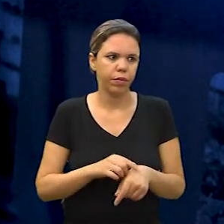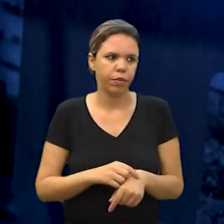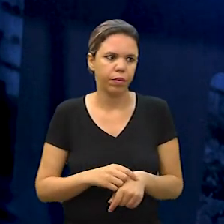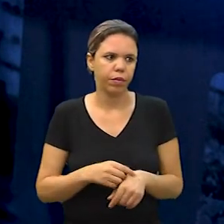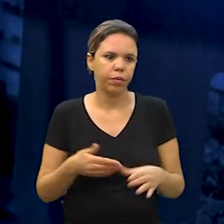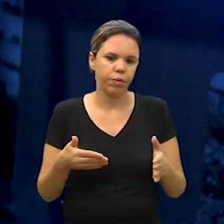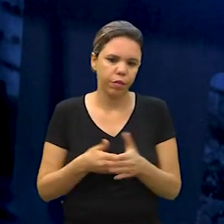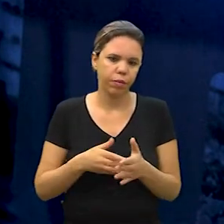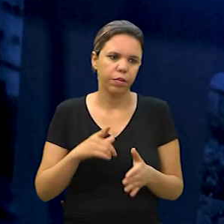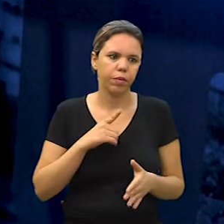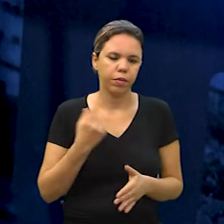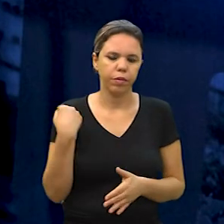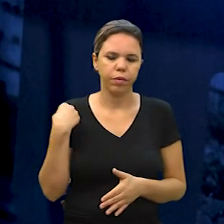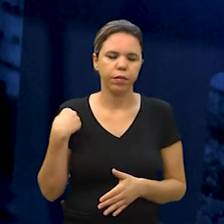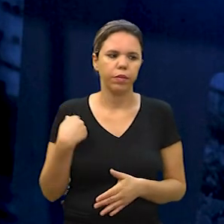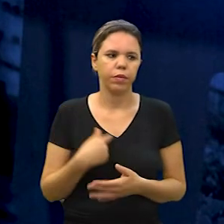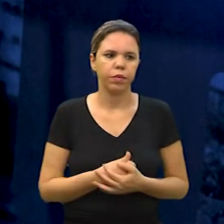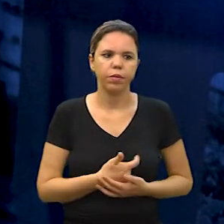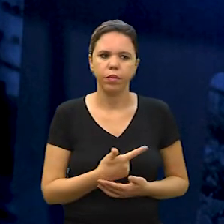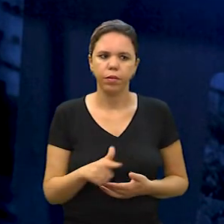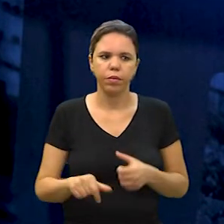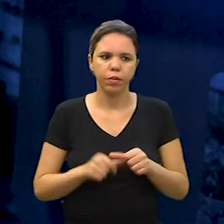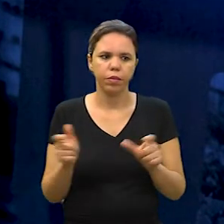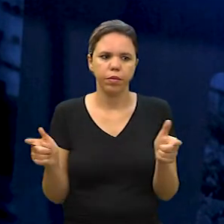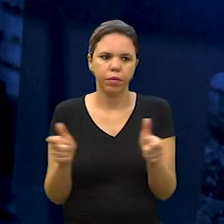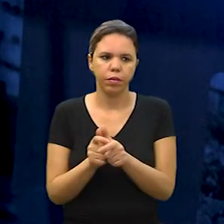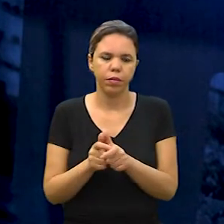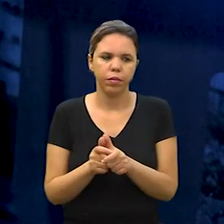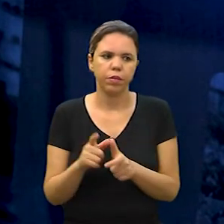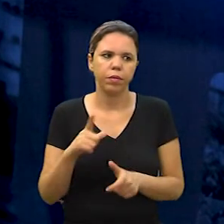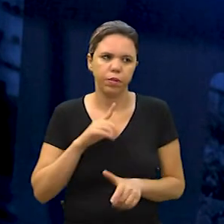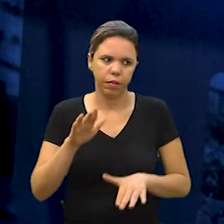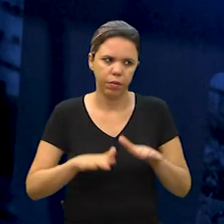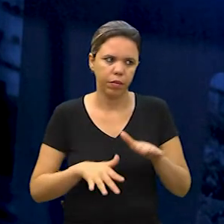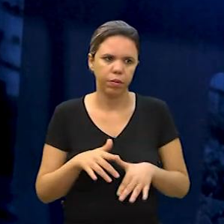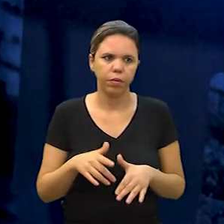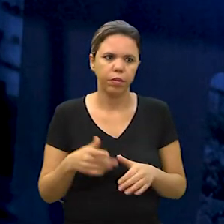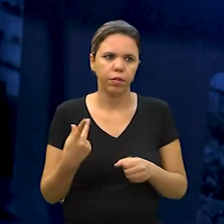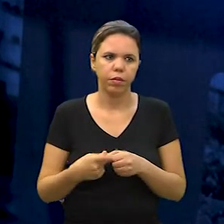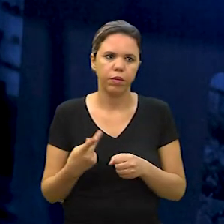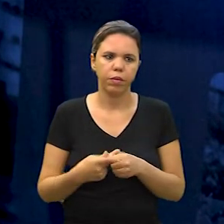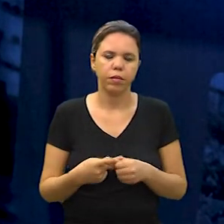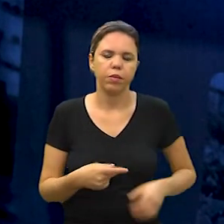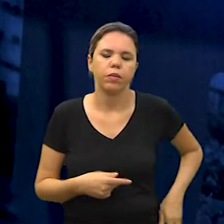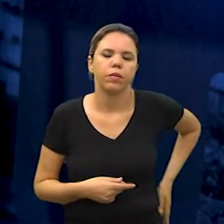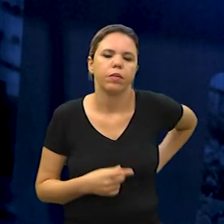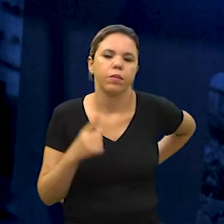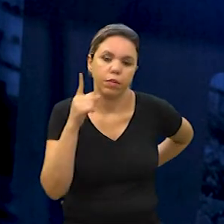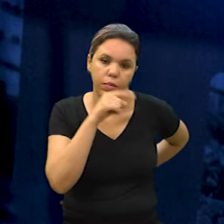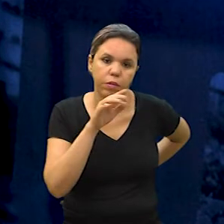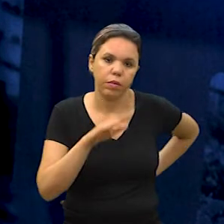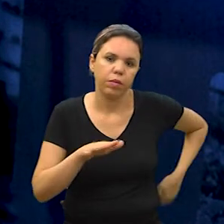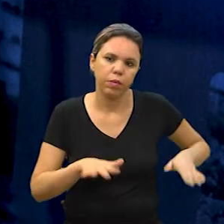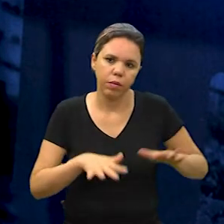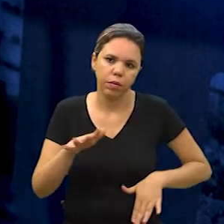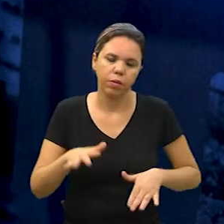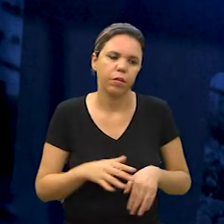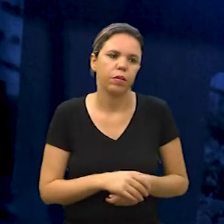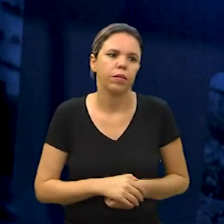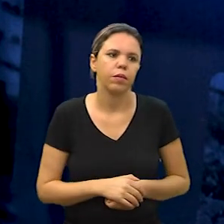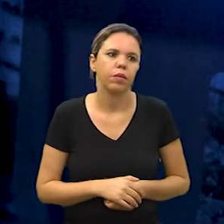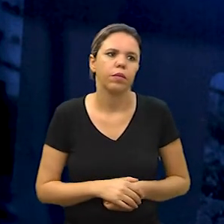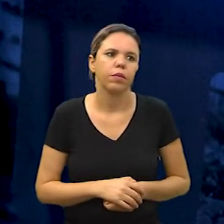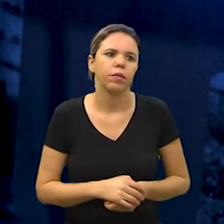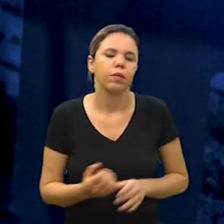essas barreiras que existiam no passado estão menores. Tem situação, caso de produto físico, enfim, é mais complicado. Tem aduana e tudo